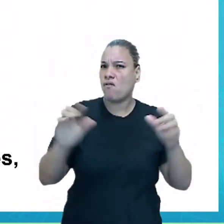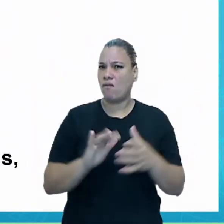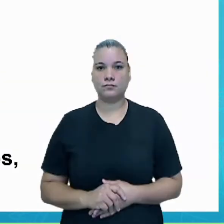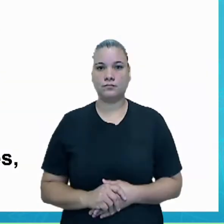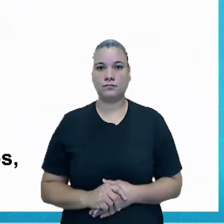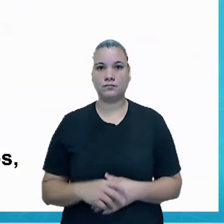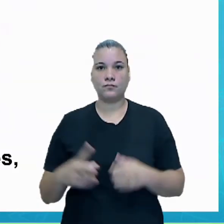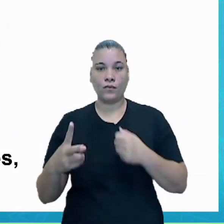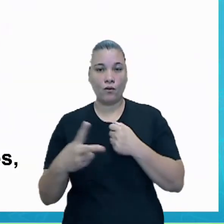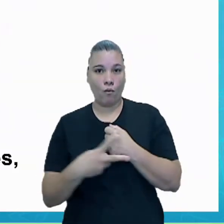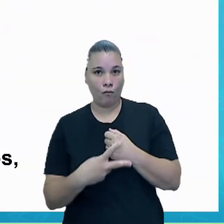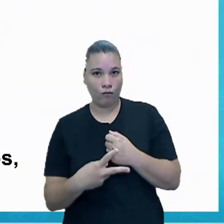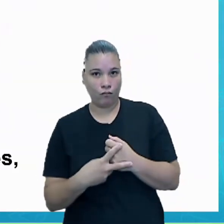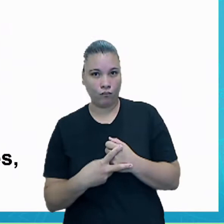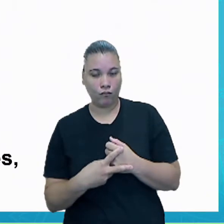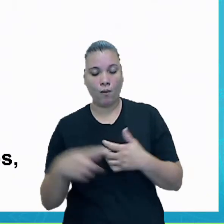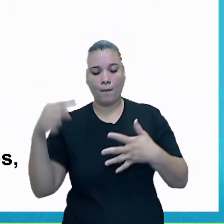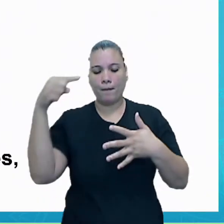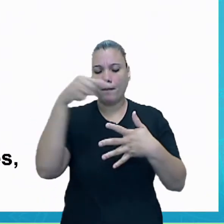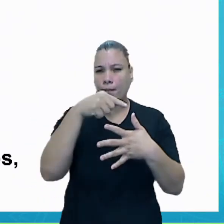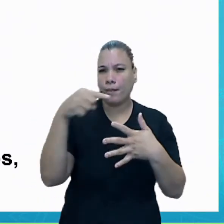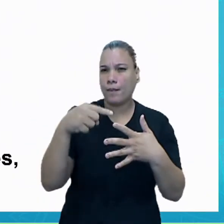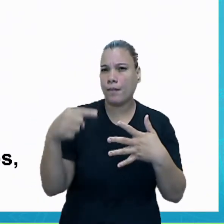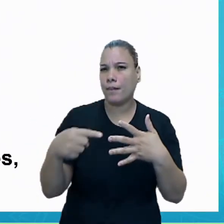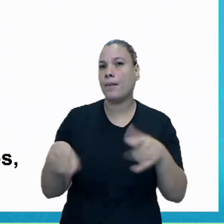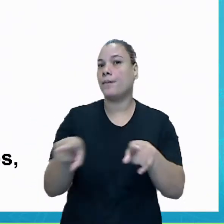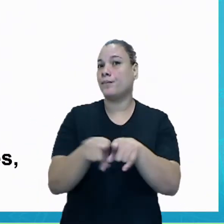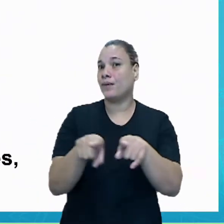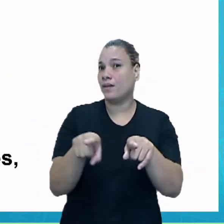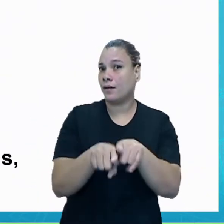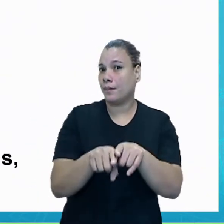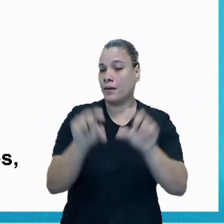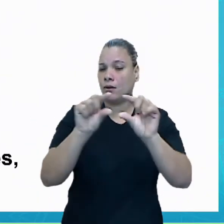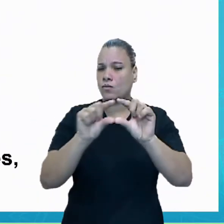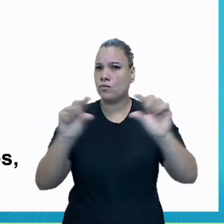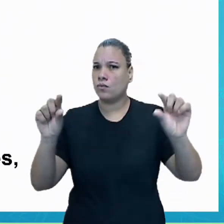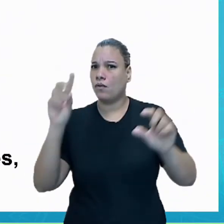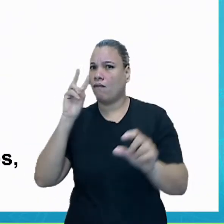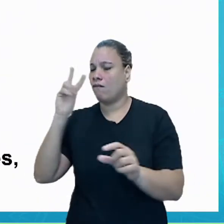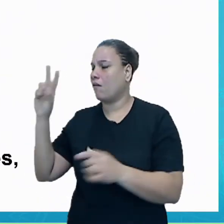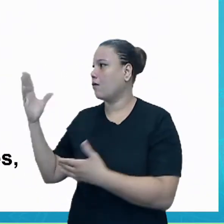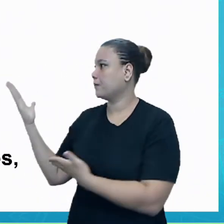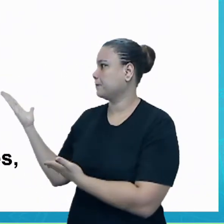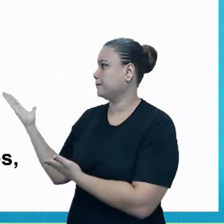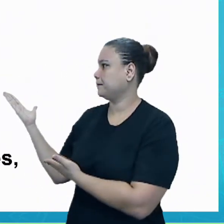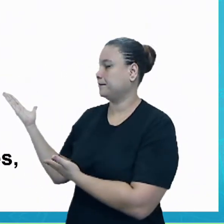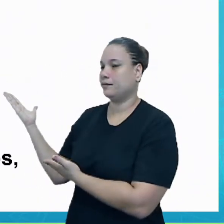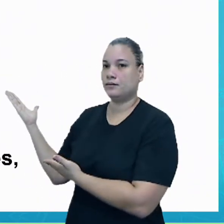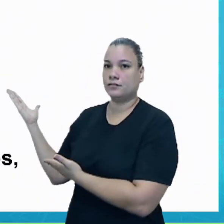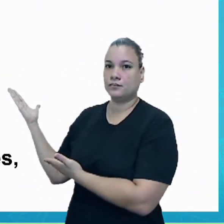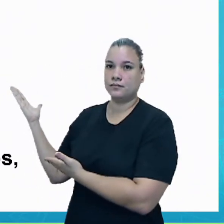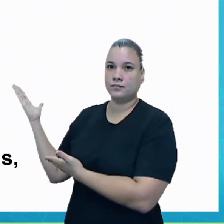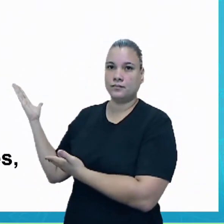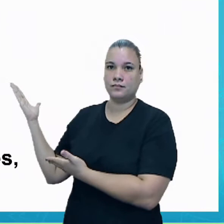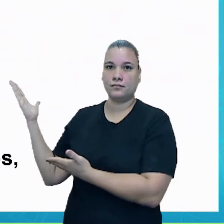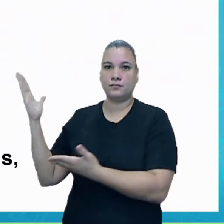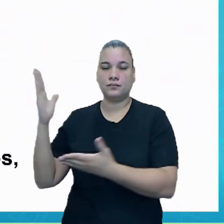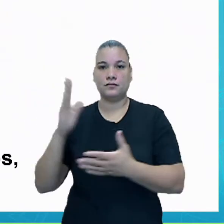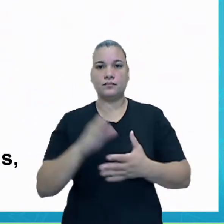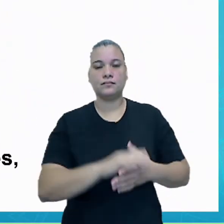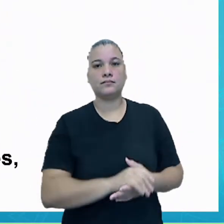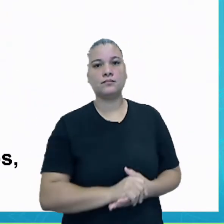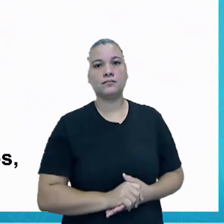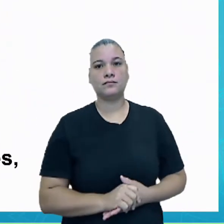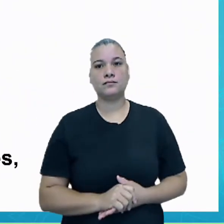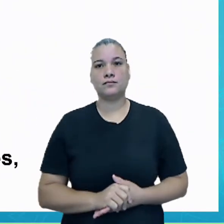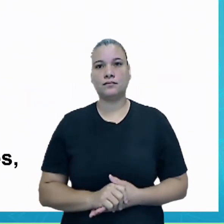verbo. E os verbos são classificados em regulares, irregulares, defectivos e